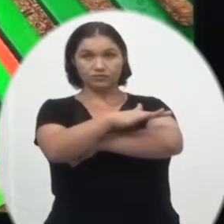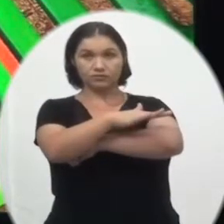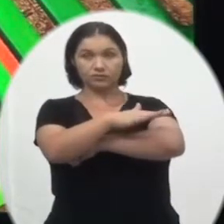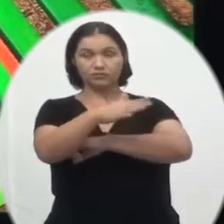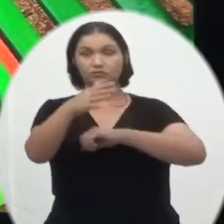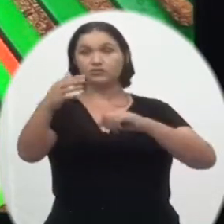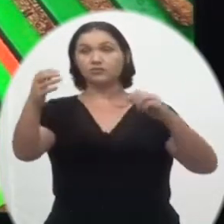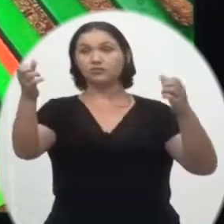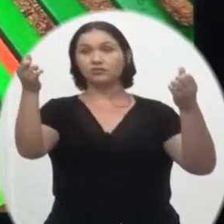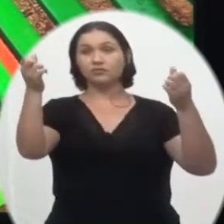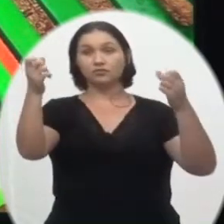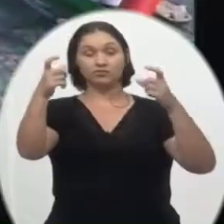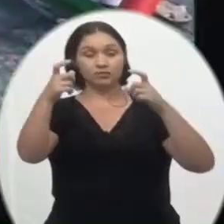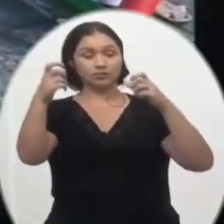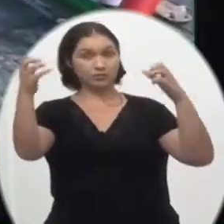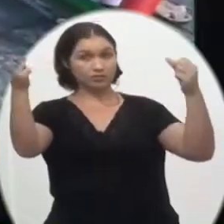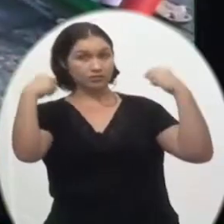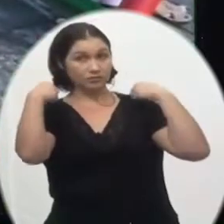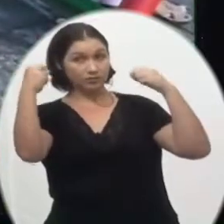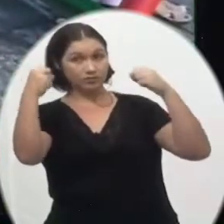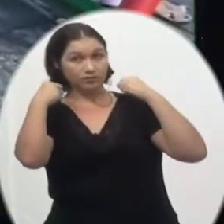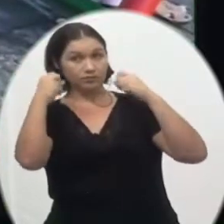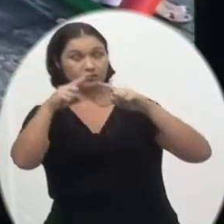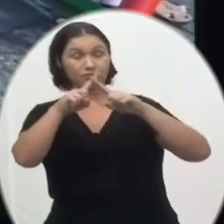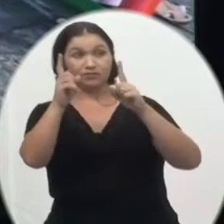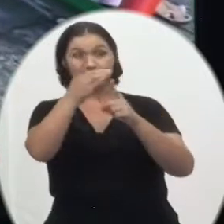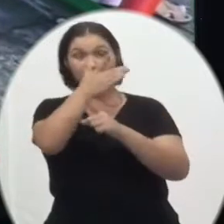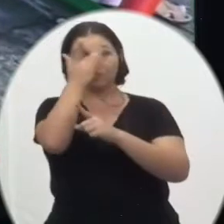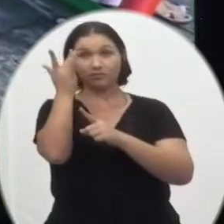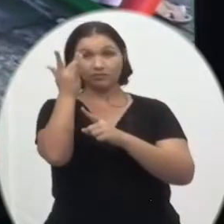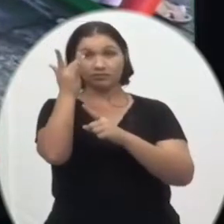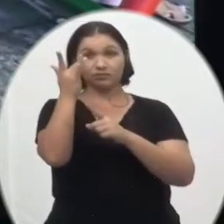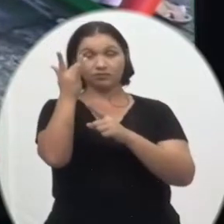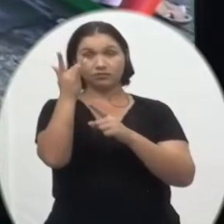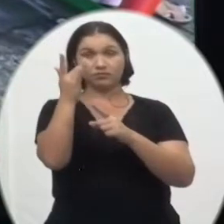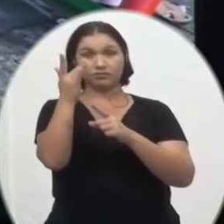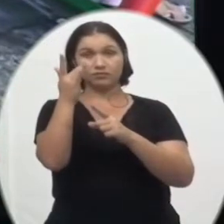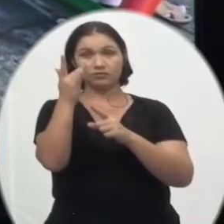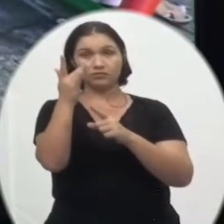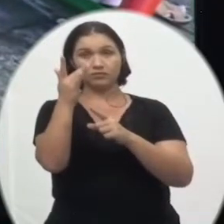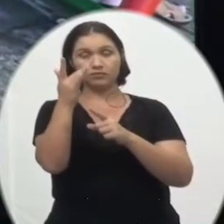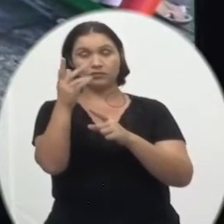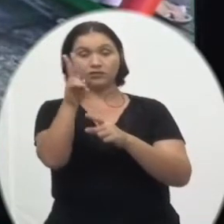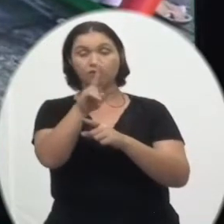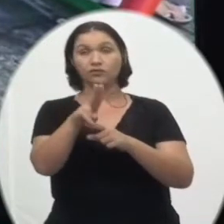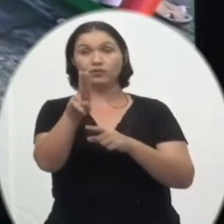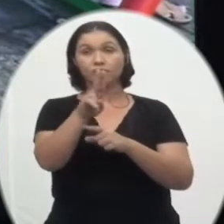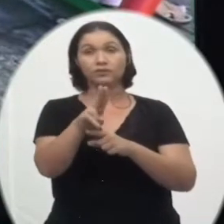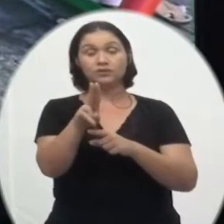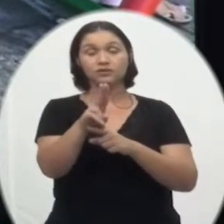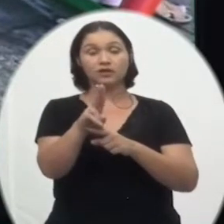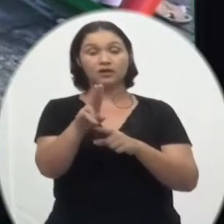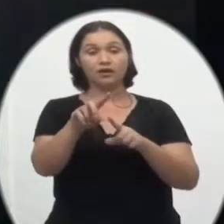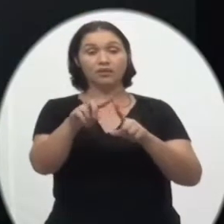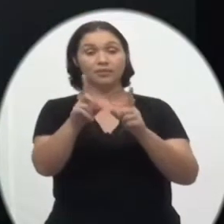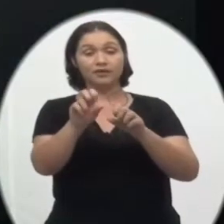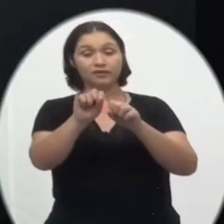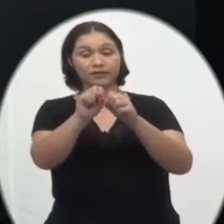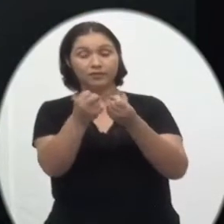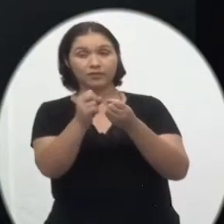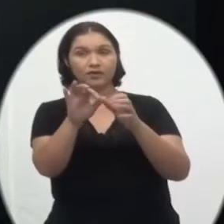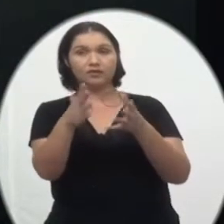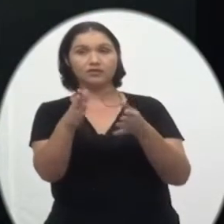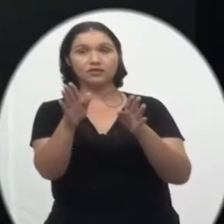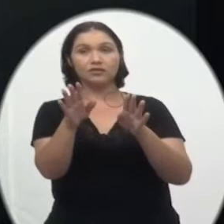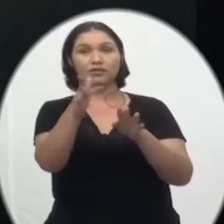e já teve uma pessoa que se machucou-se ali, tá? E a gente pede que o poder público dê uma atenção especial